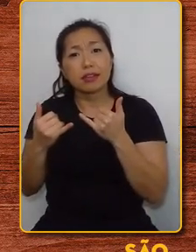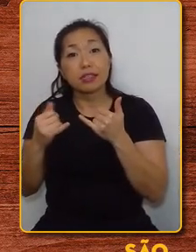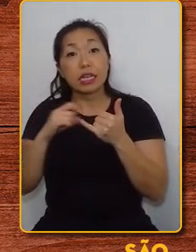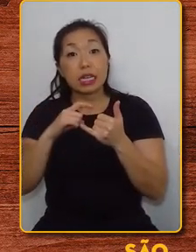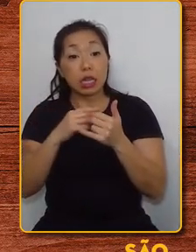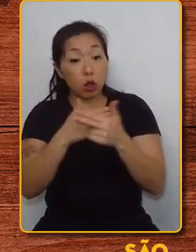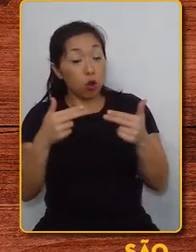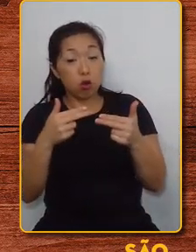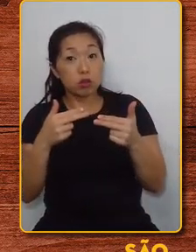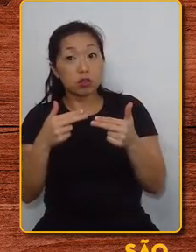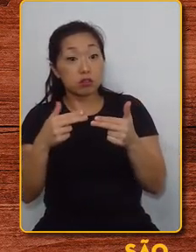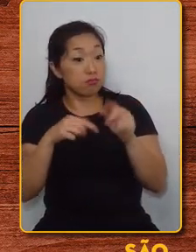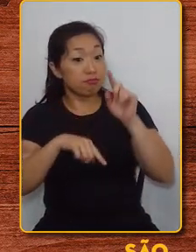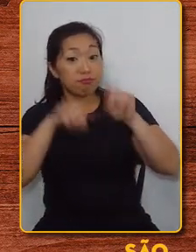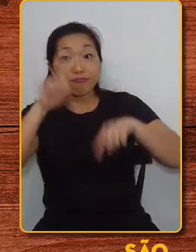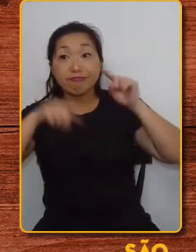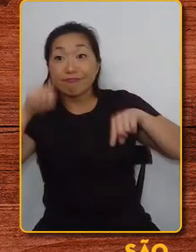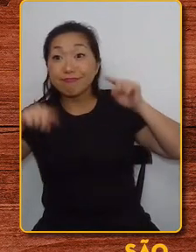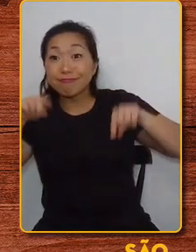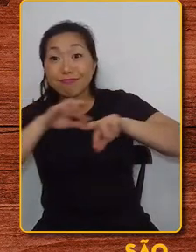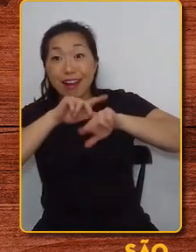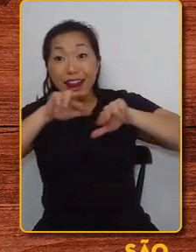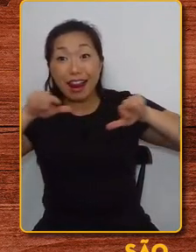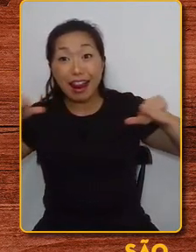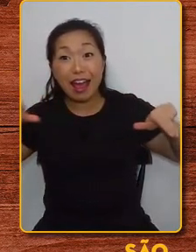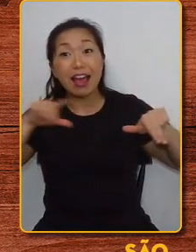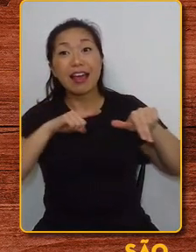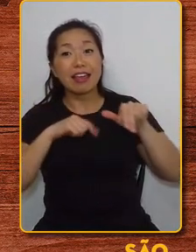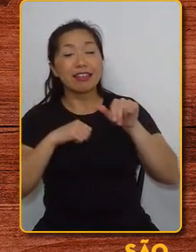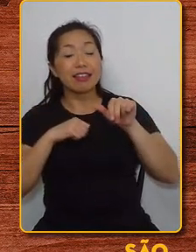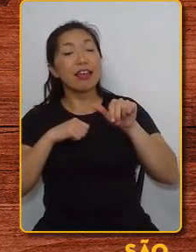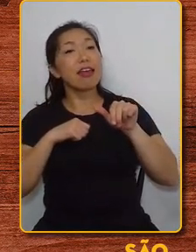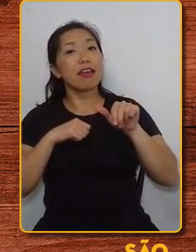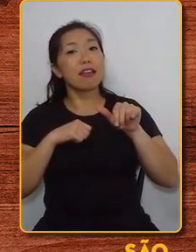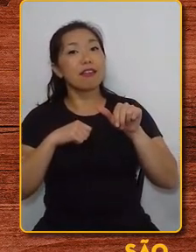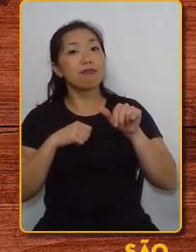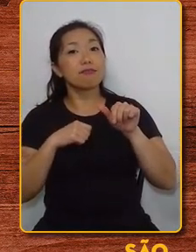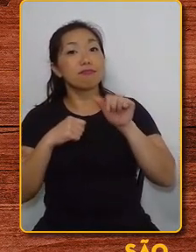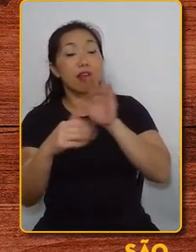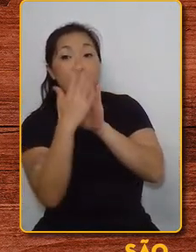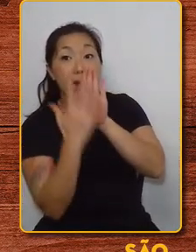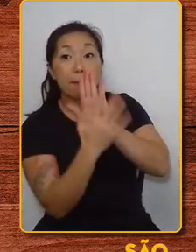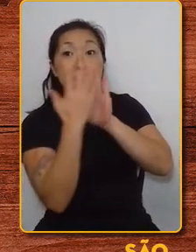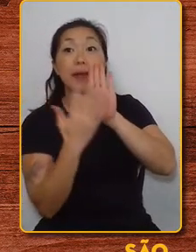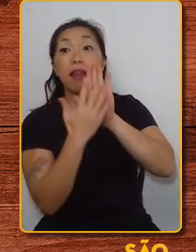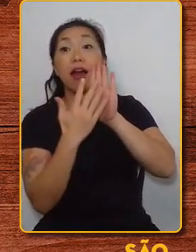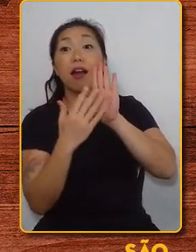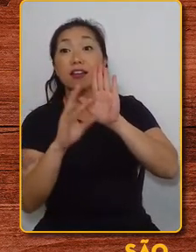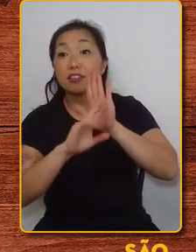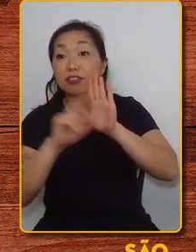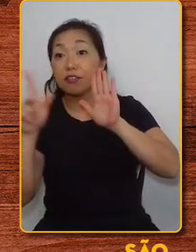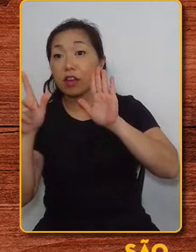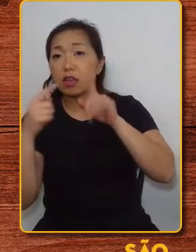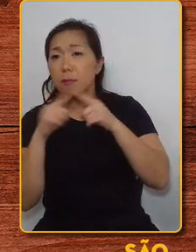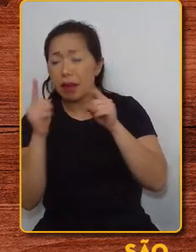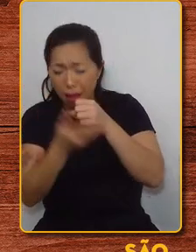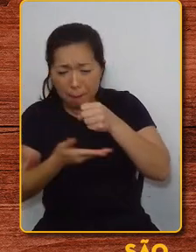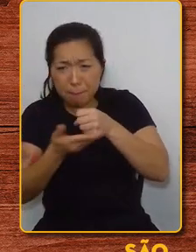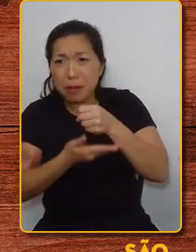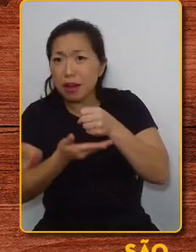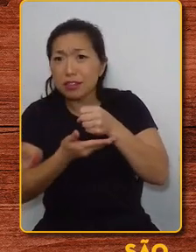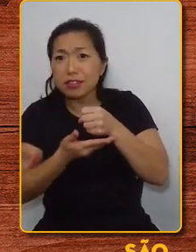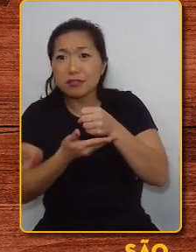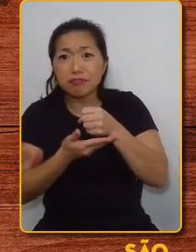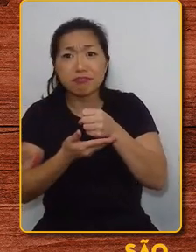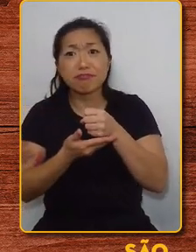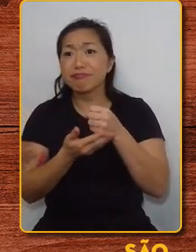no supermercado, com mil tipos de embalagens diferentes, etc. e tal, na realidade eles são feitos da base dos mesmos